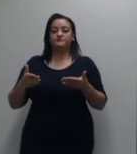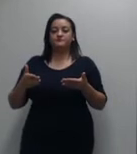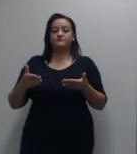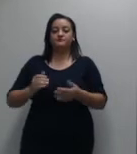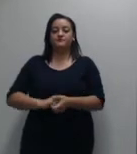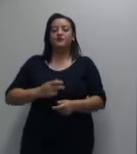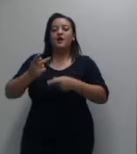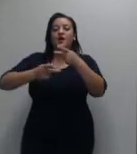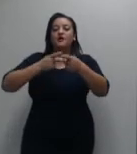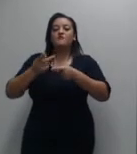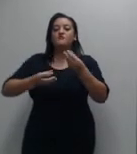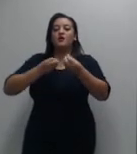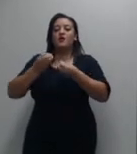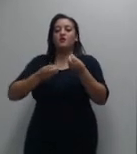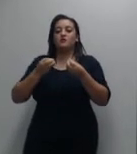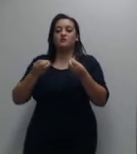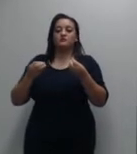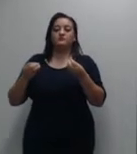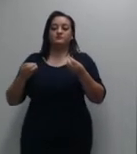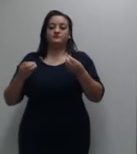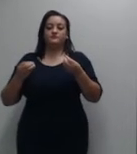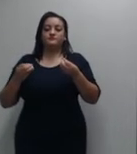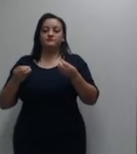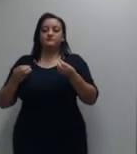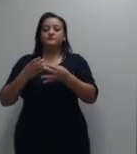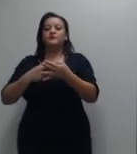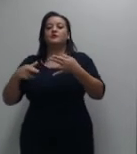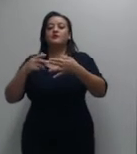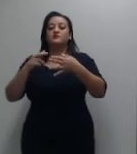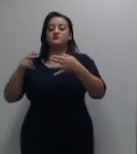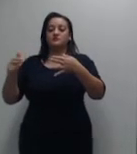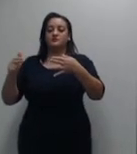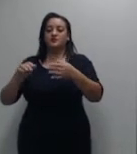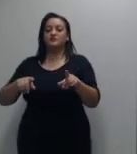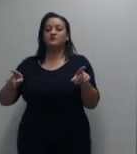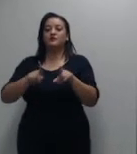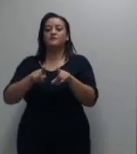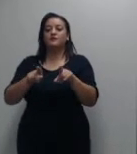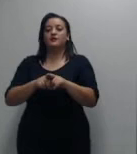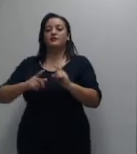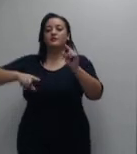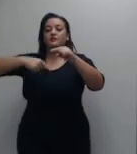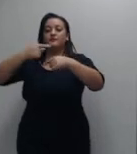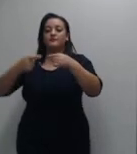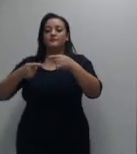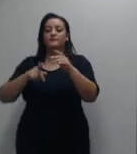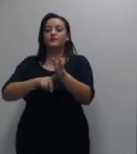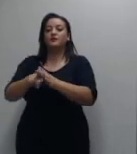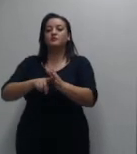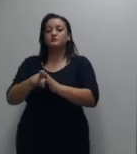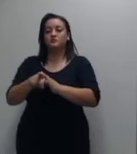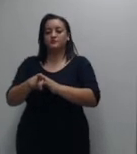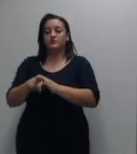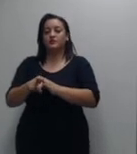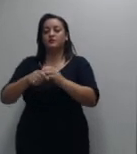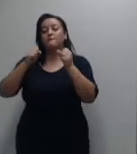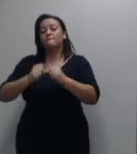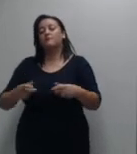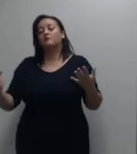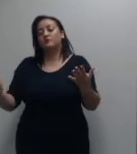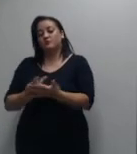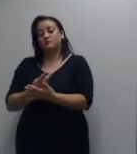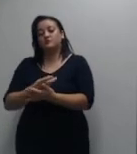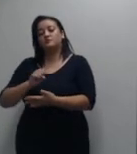relato como é que trata de agravo interno EA posteriormente questionamentos poderão ocorrer